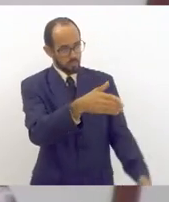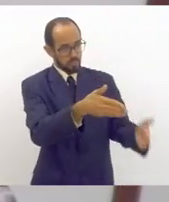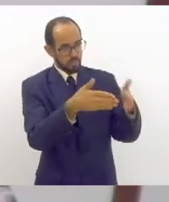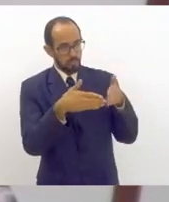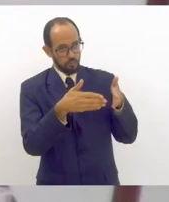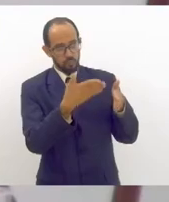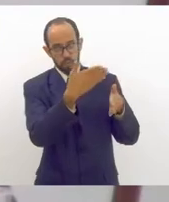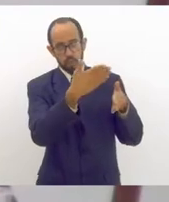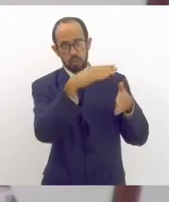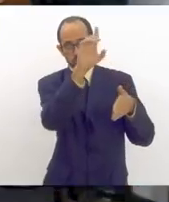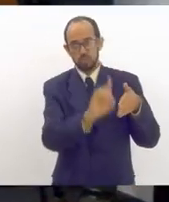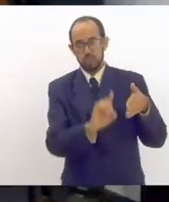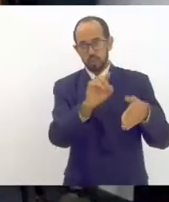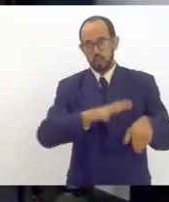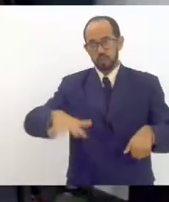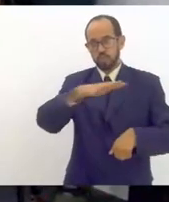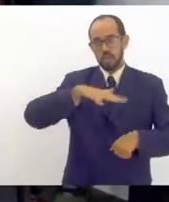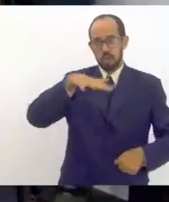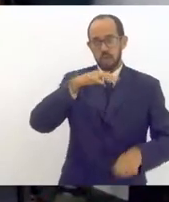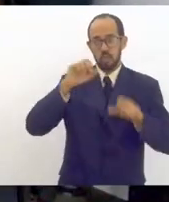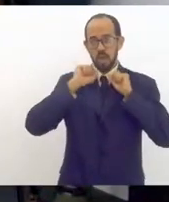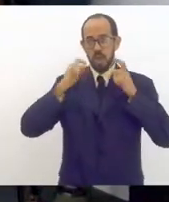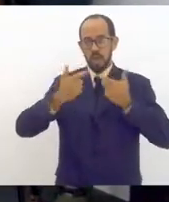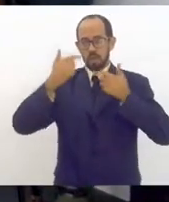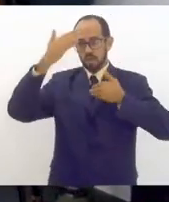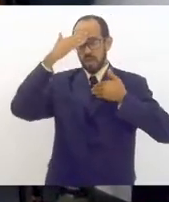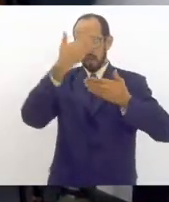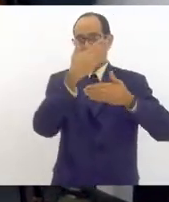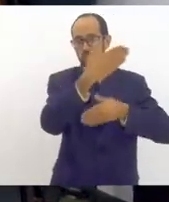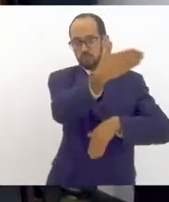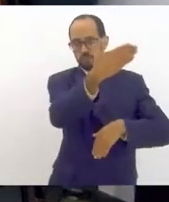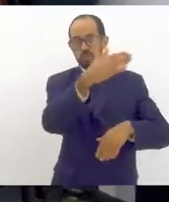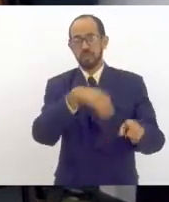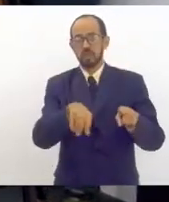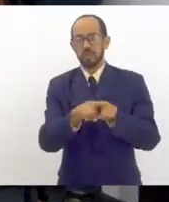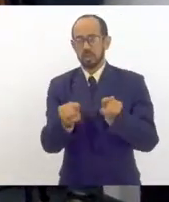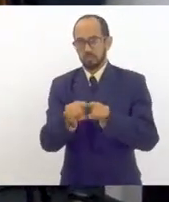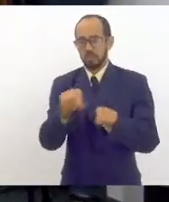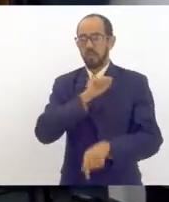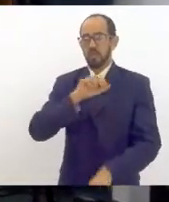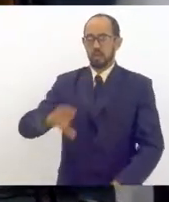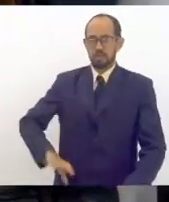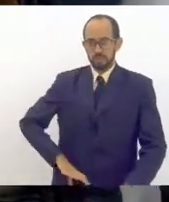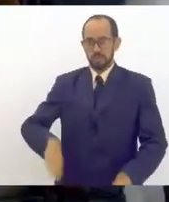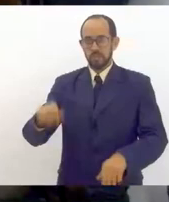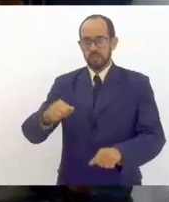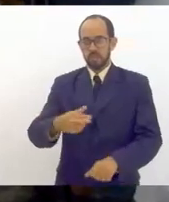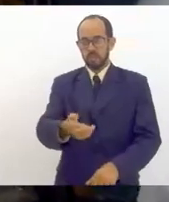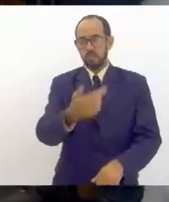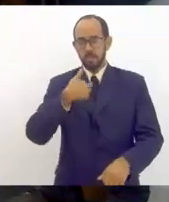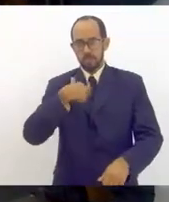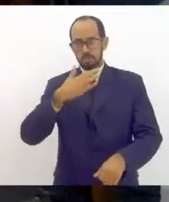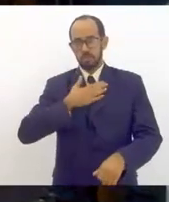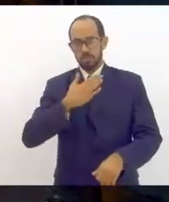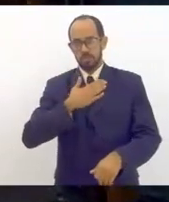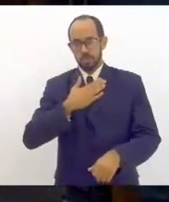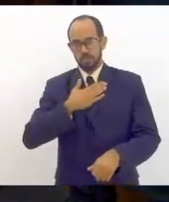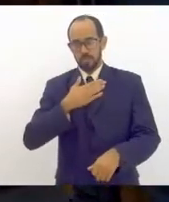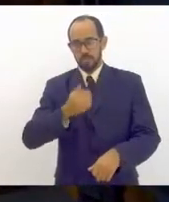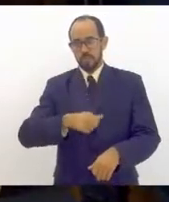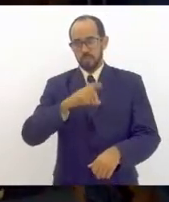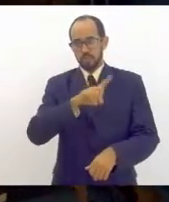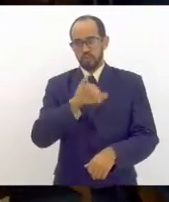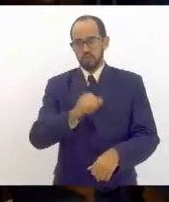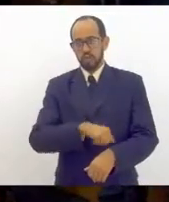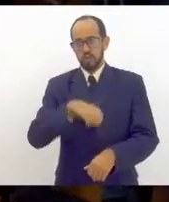ó o diretor geral da Assembleia quero te agradecer agradecer ao presidente Siciliano Wagner Victor veio trazer a resposta aqui dia oito